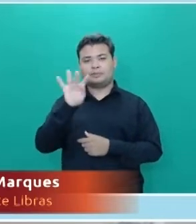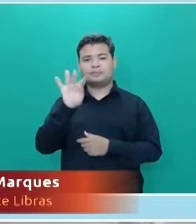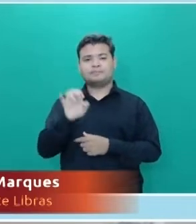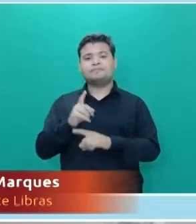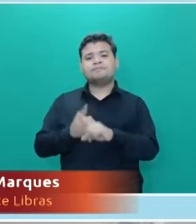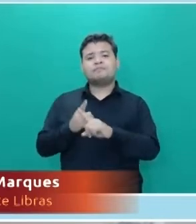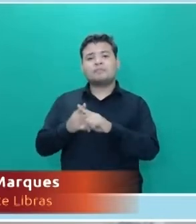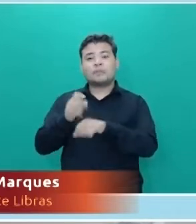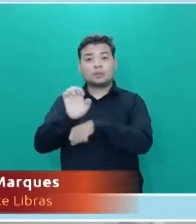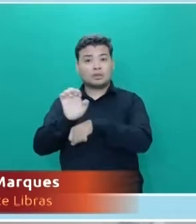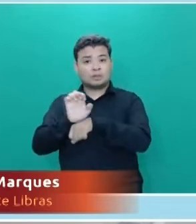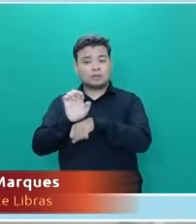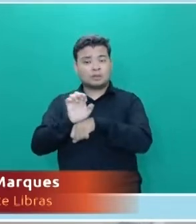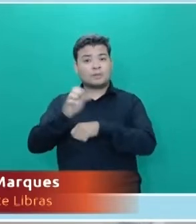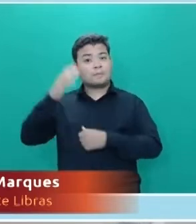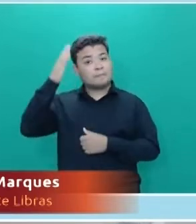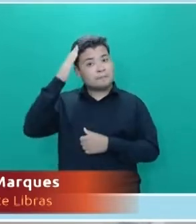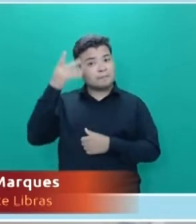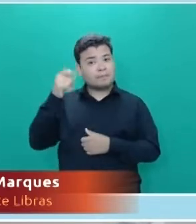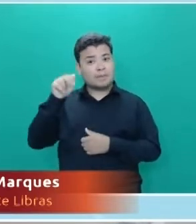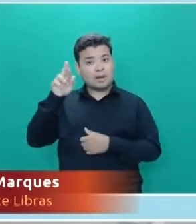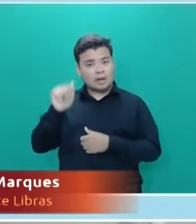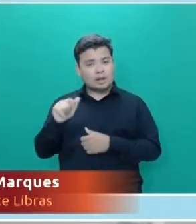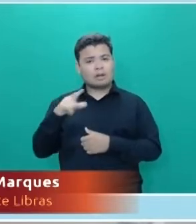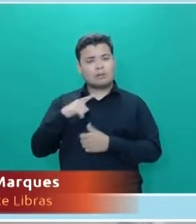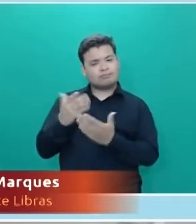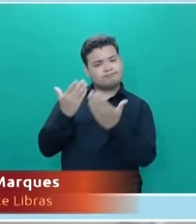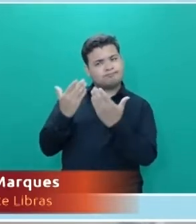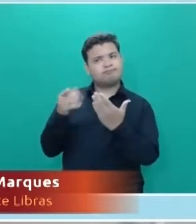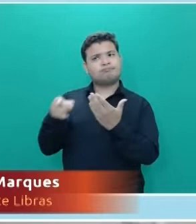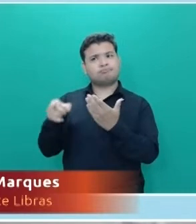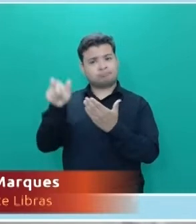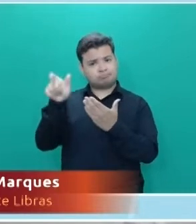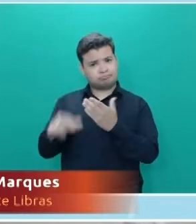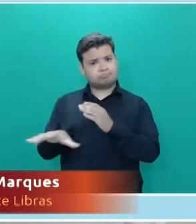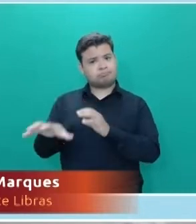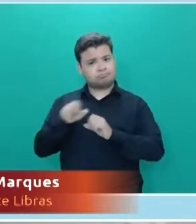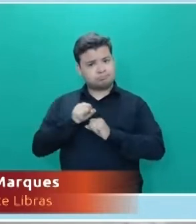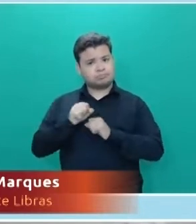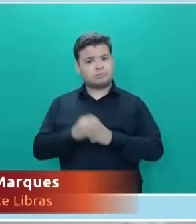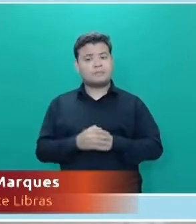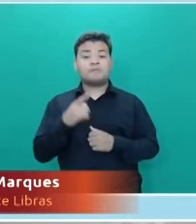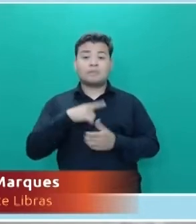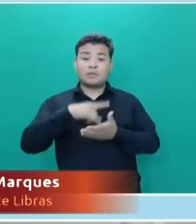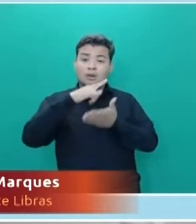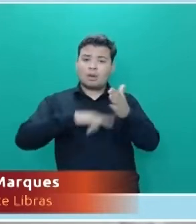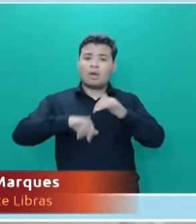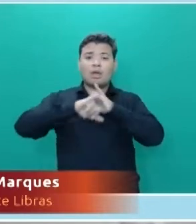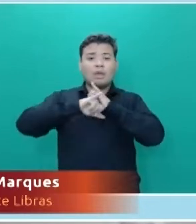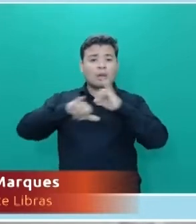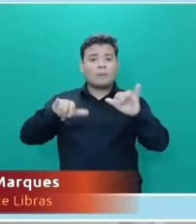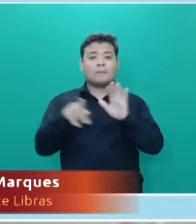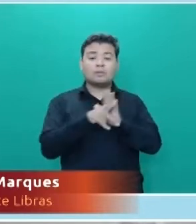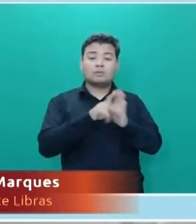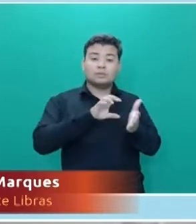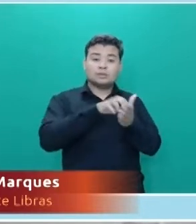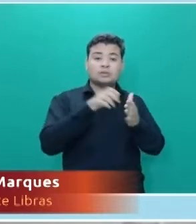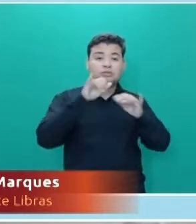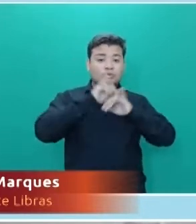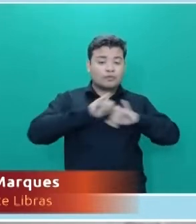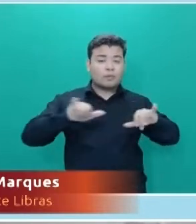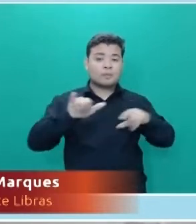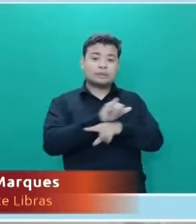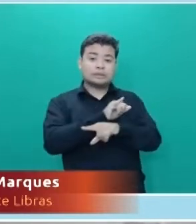está investigando um caso suspeito. Um documento de comunicação de risco do Centro de Informações